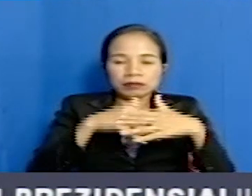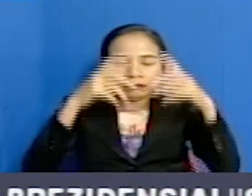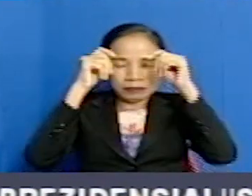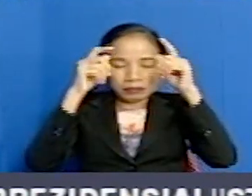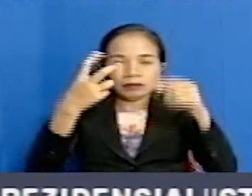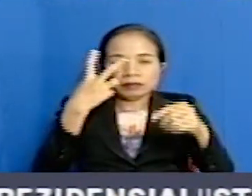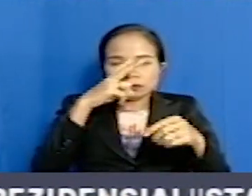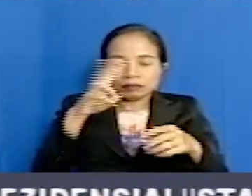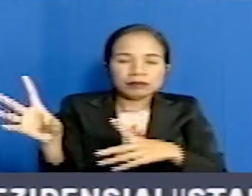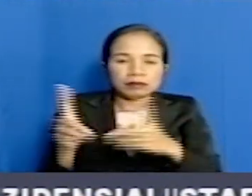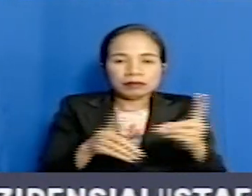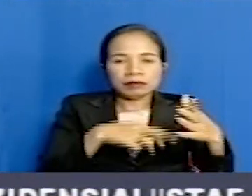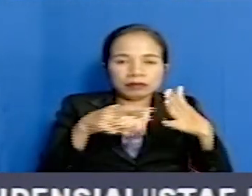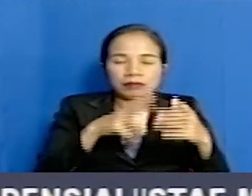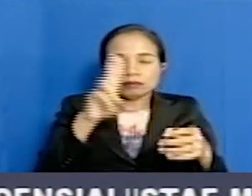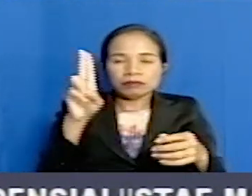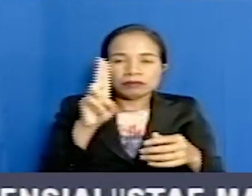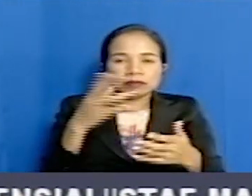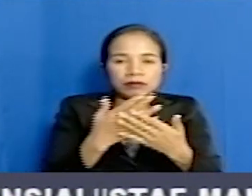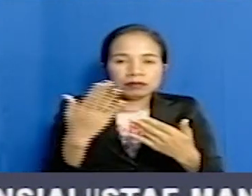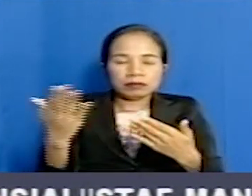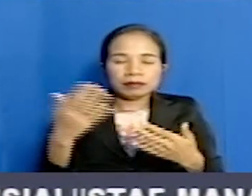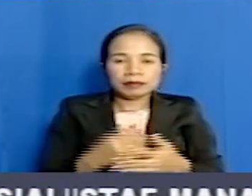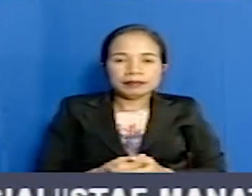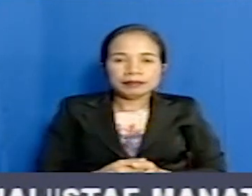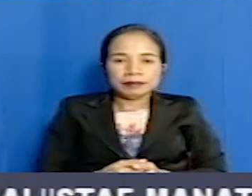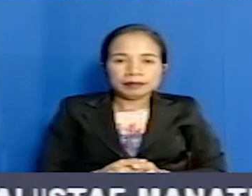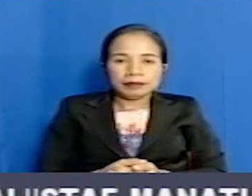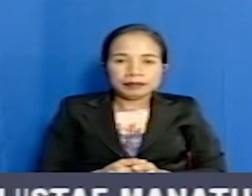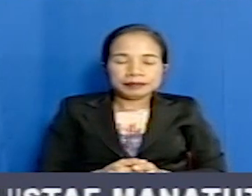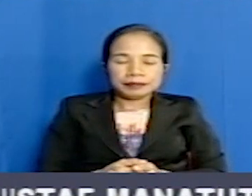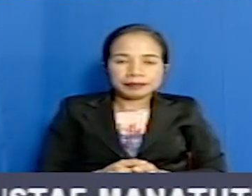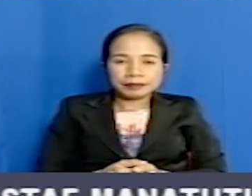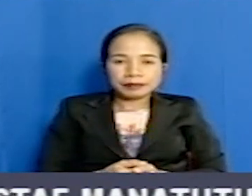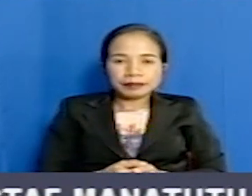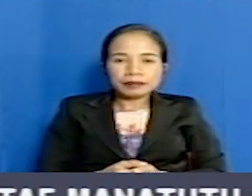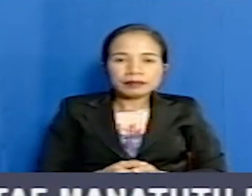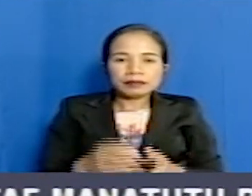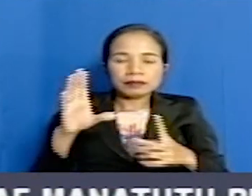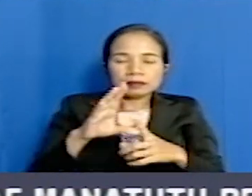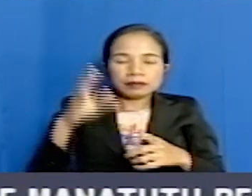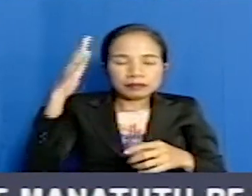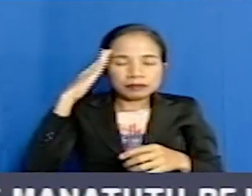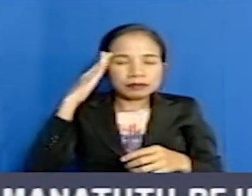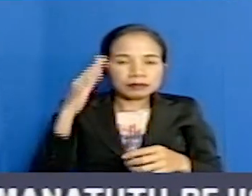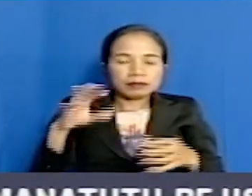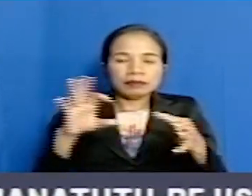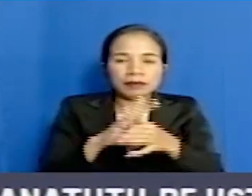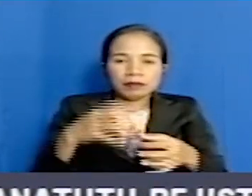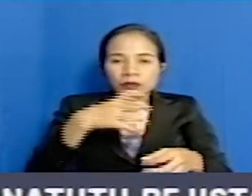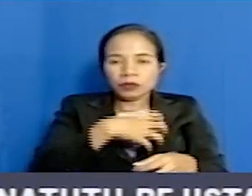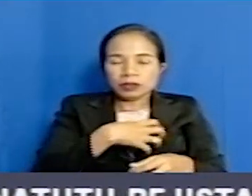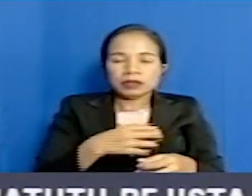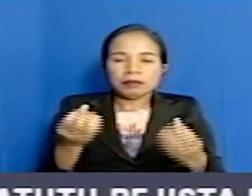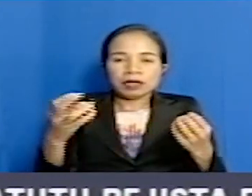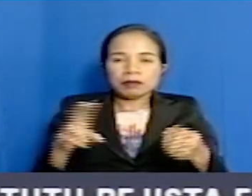haré implementação regras utilização armas. Durante a inspeção, Comando identifica cada membro polícia